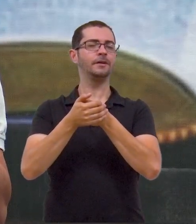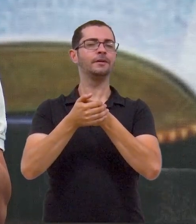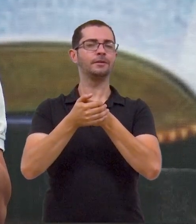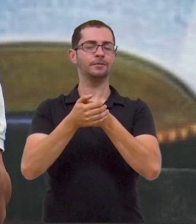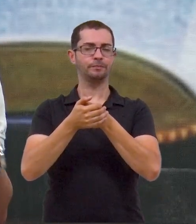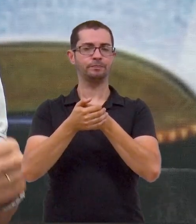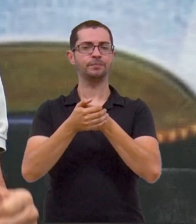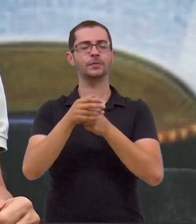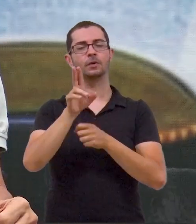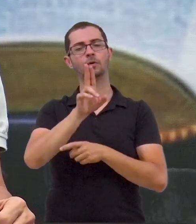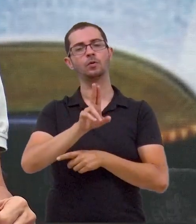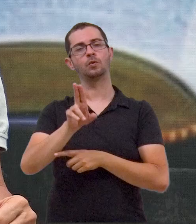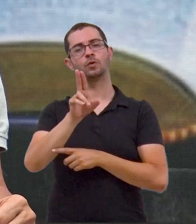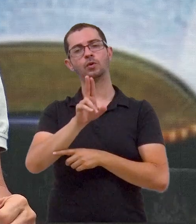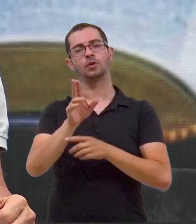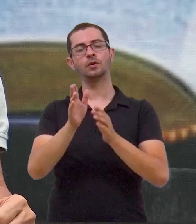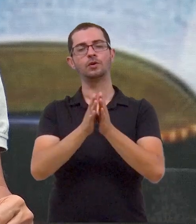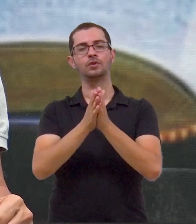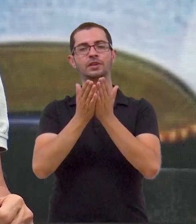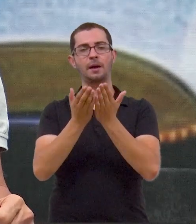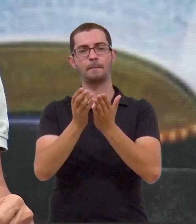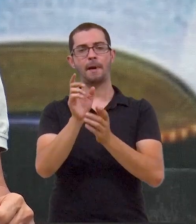E usa a palavra aqui,